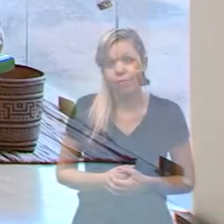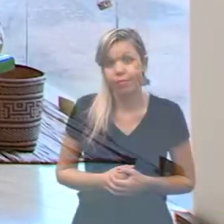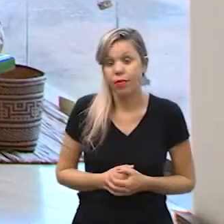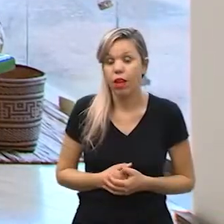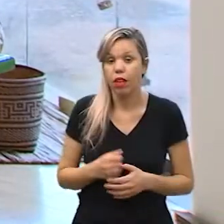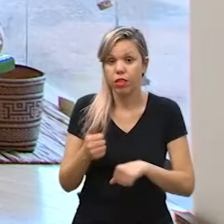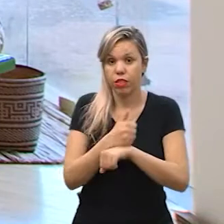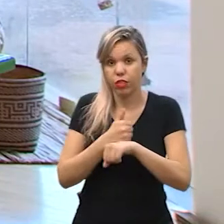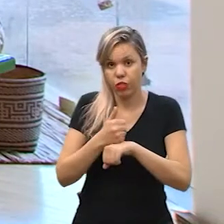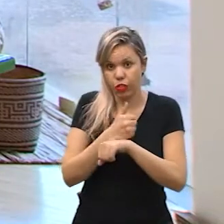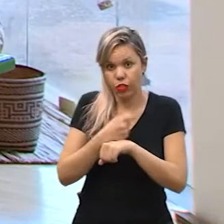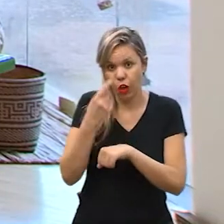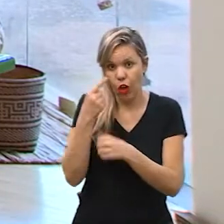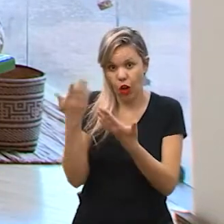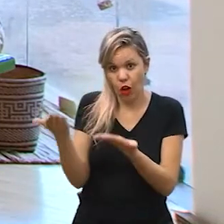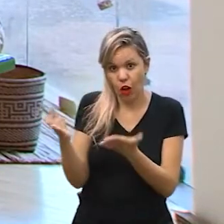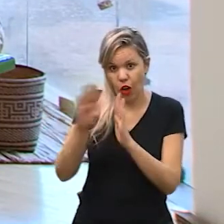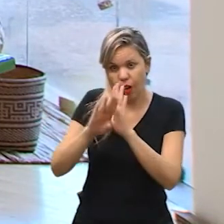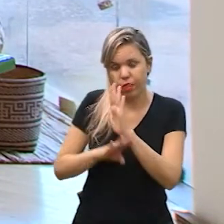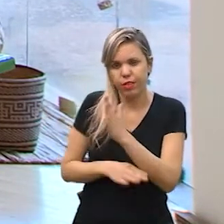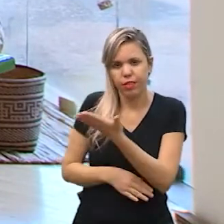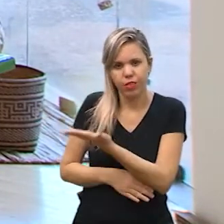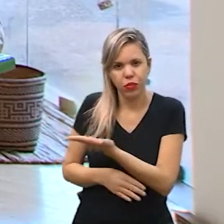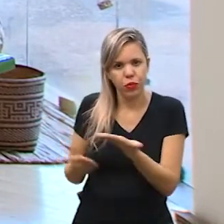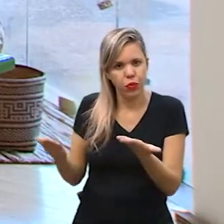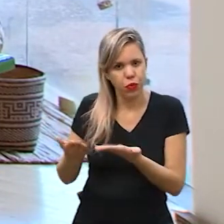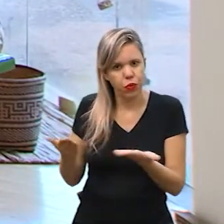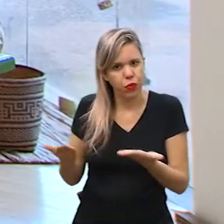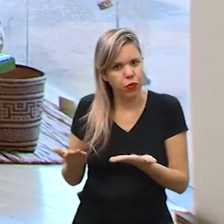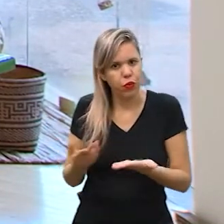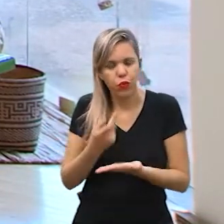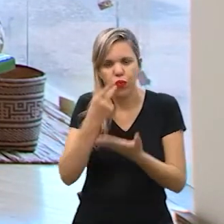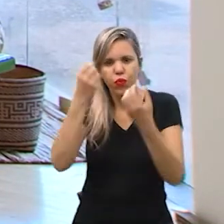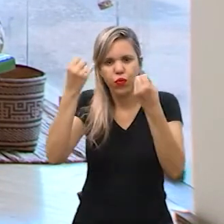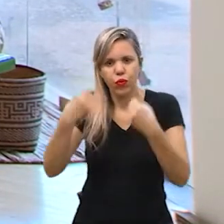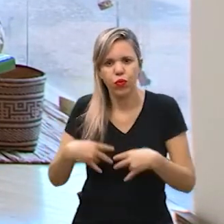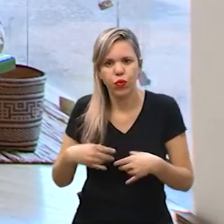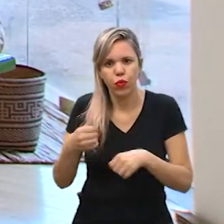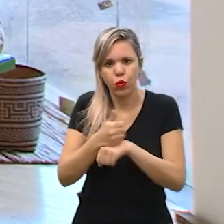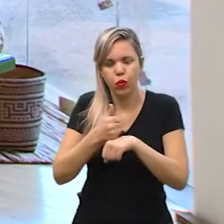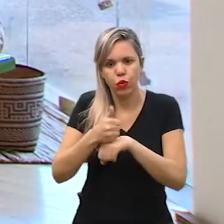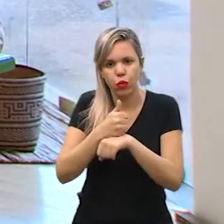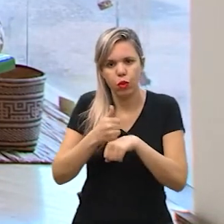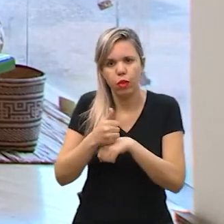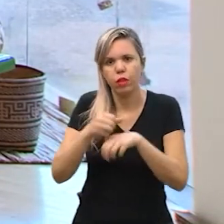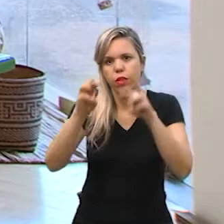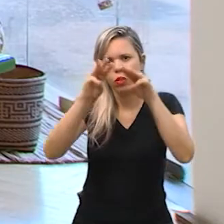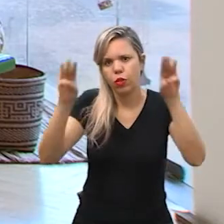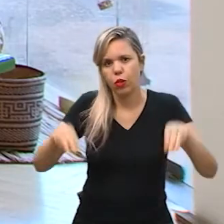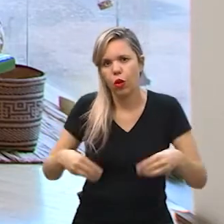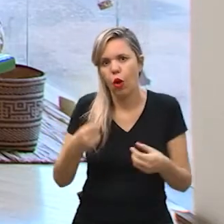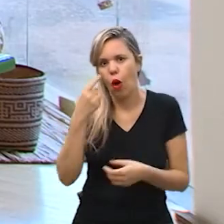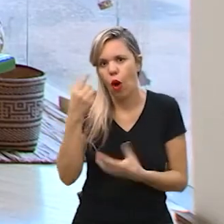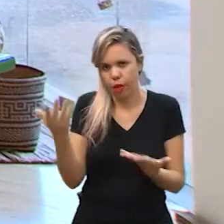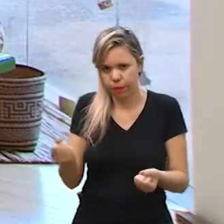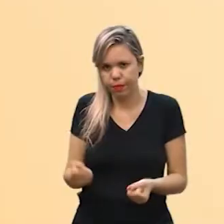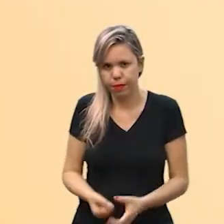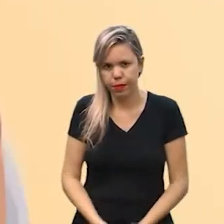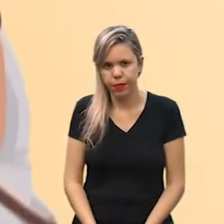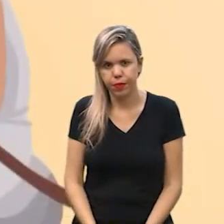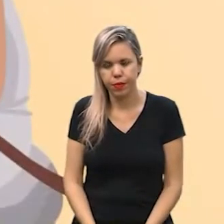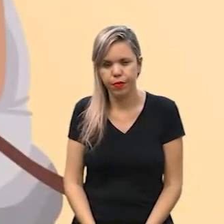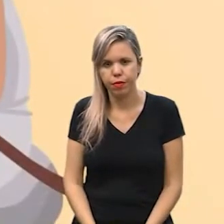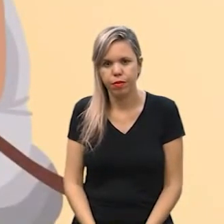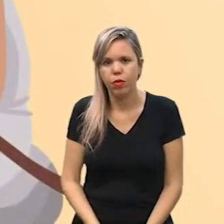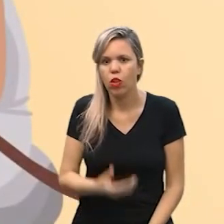Bom, é o quadro Se Liga na Profissão e olha só, hoje a gente vai falar sobre a profissão de museólogo. Então, se liga aí, bora!